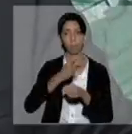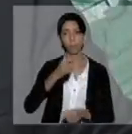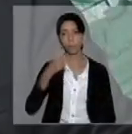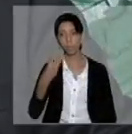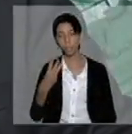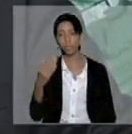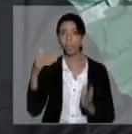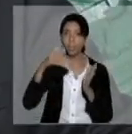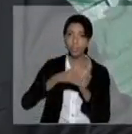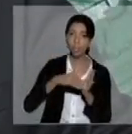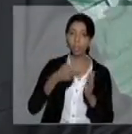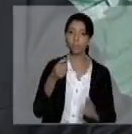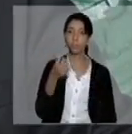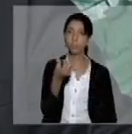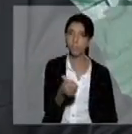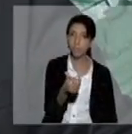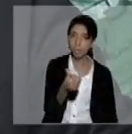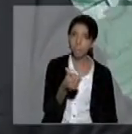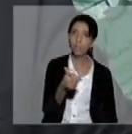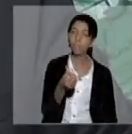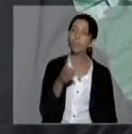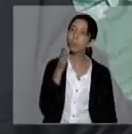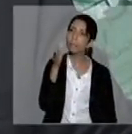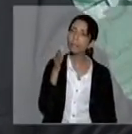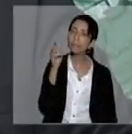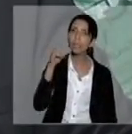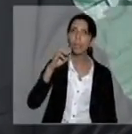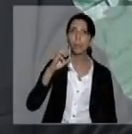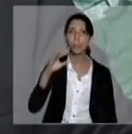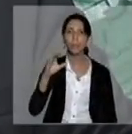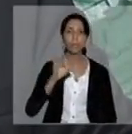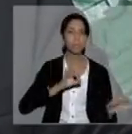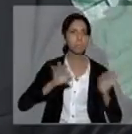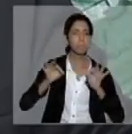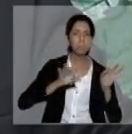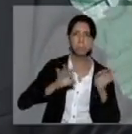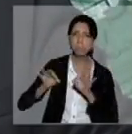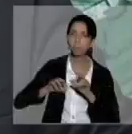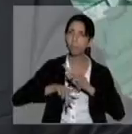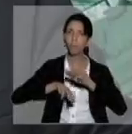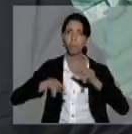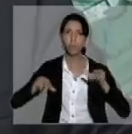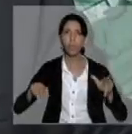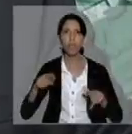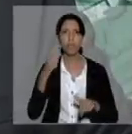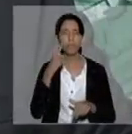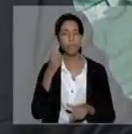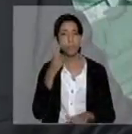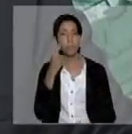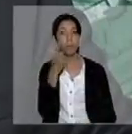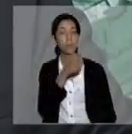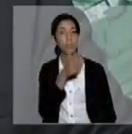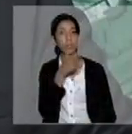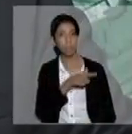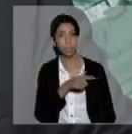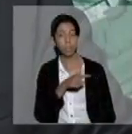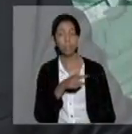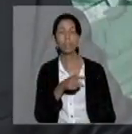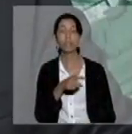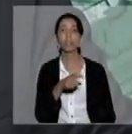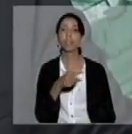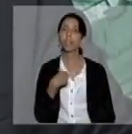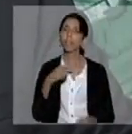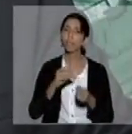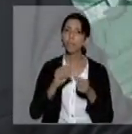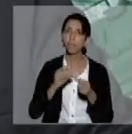2003 até 2006 indo no Ministério do Planejamento, Ministério da Educação, Casa Civil. Eu